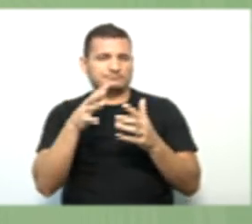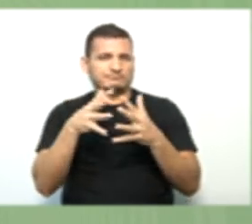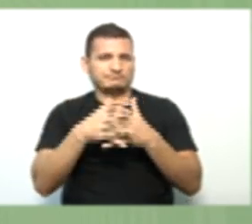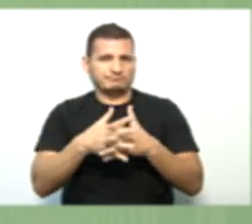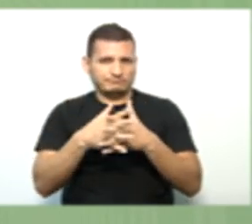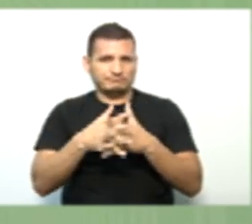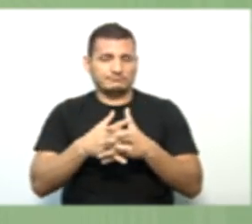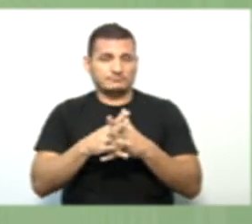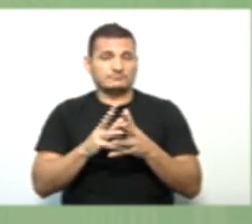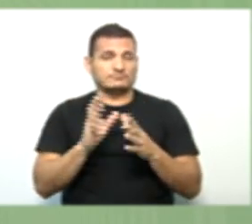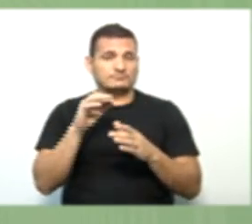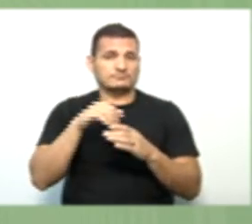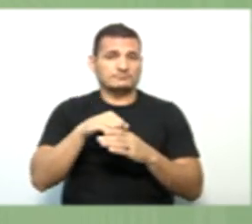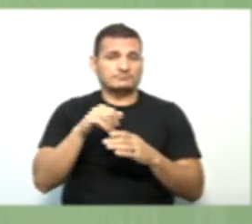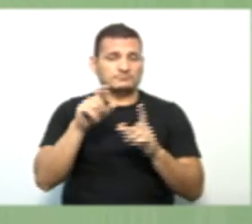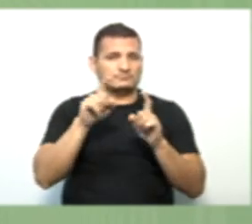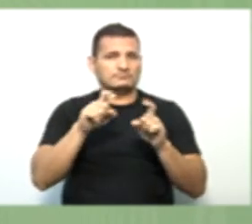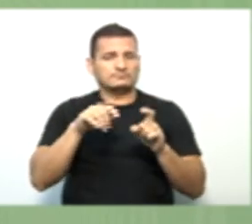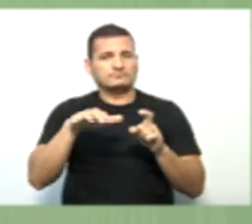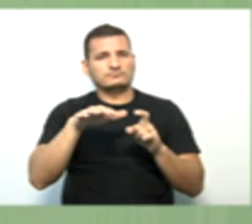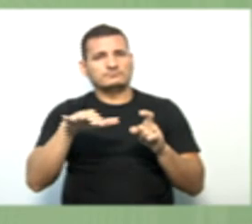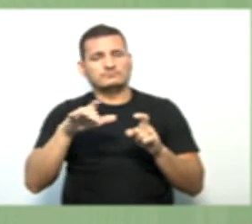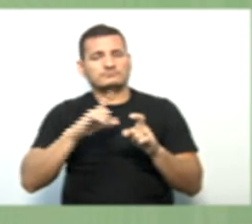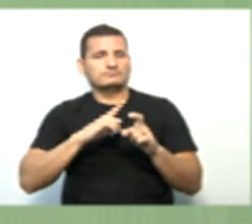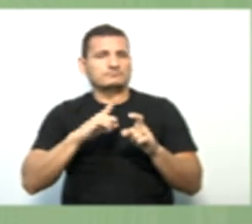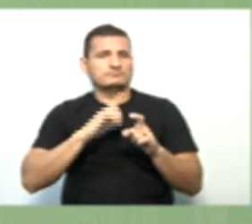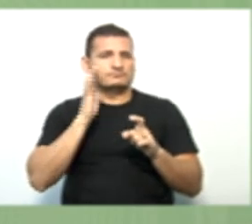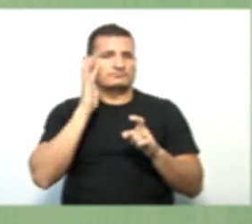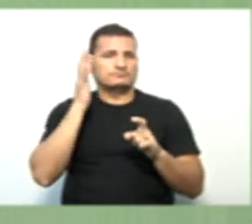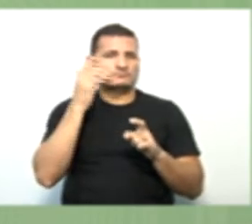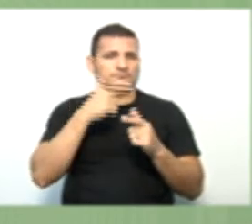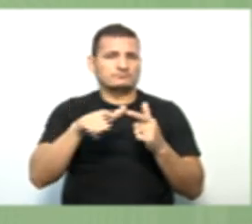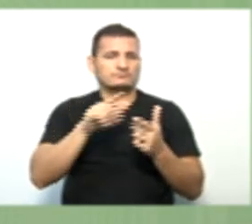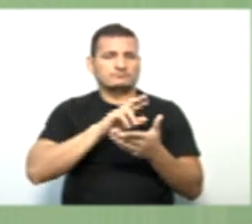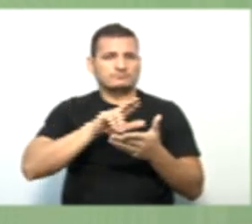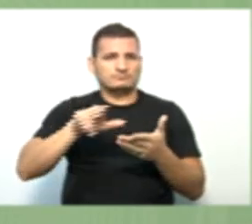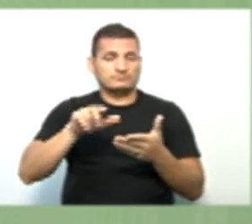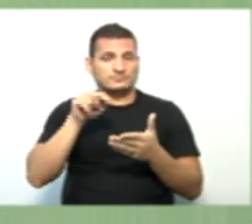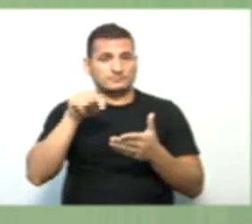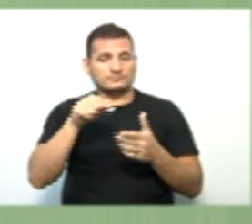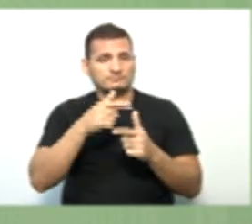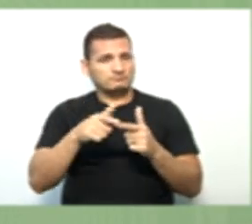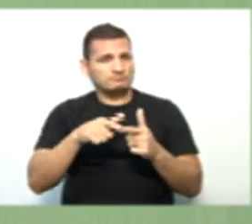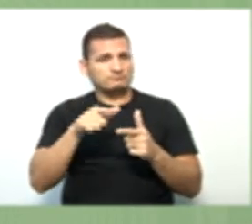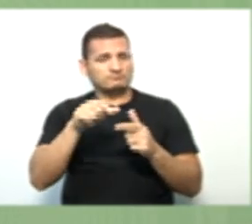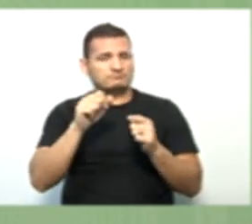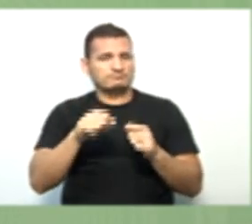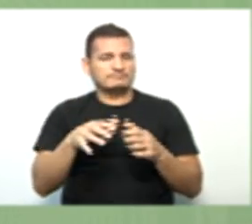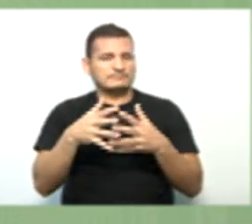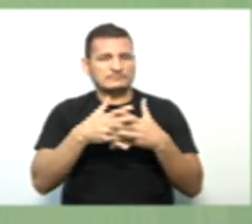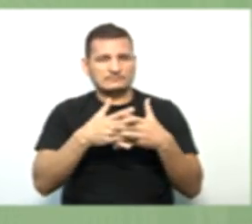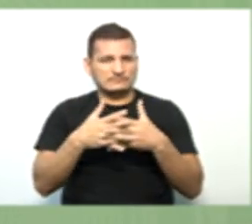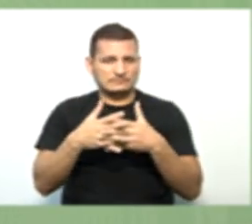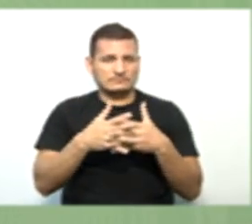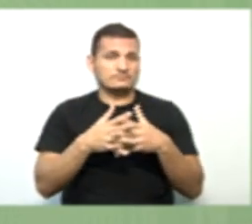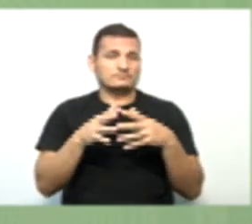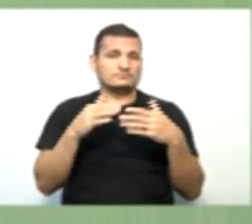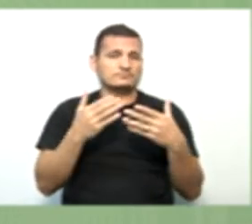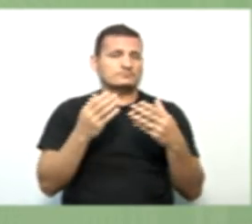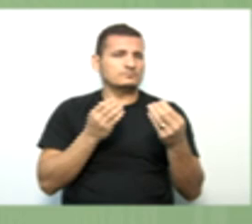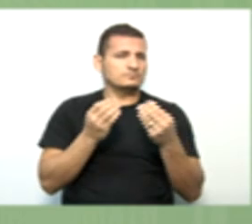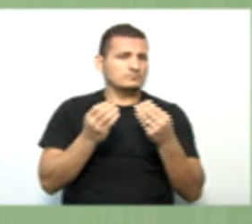temos em computação resolver diversos problemas, e esses problemas podem ser muito complexos. Então, como nós